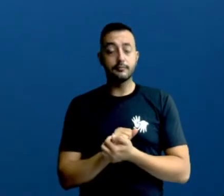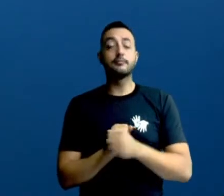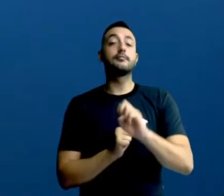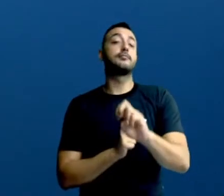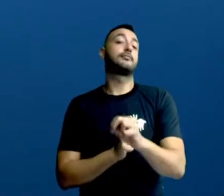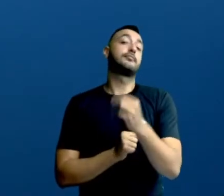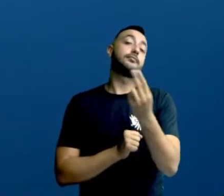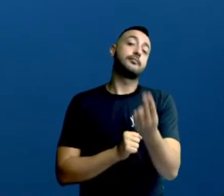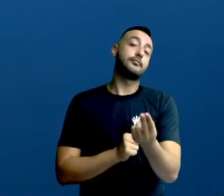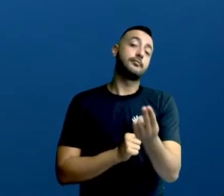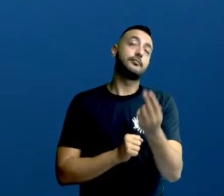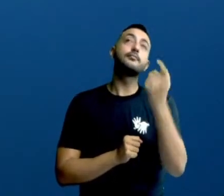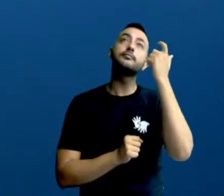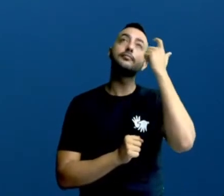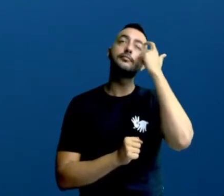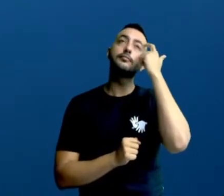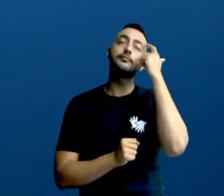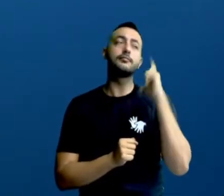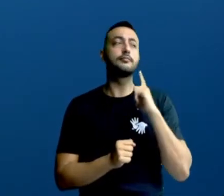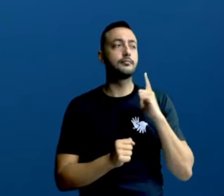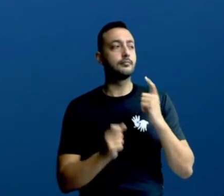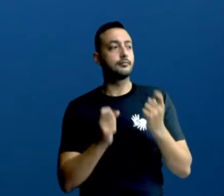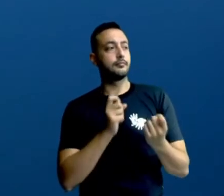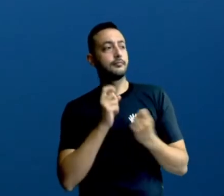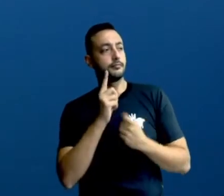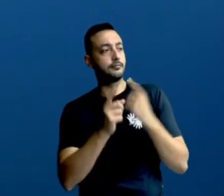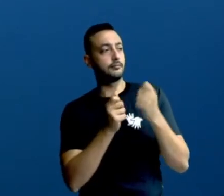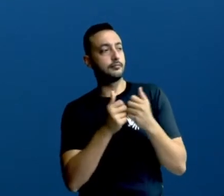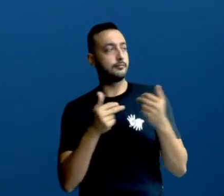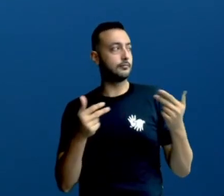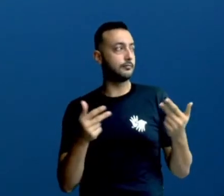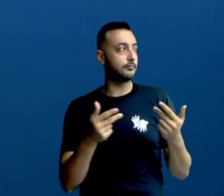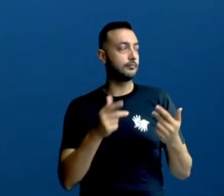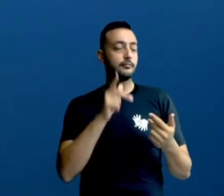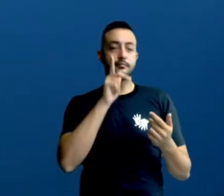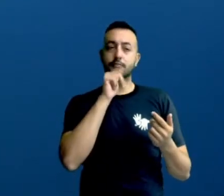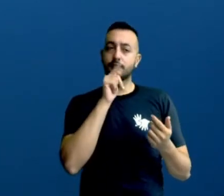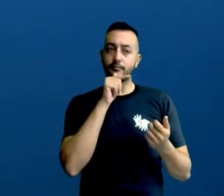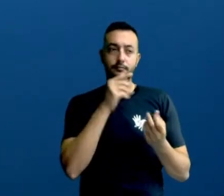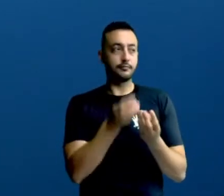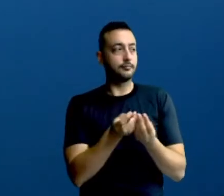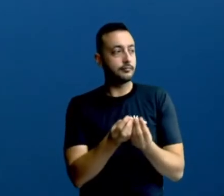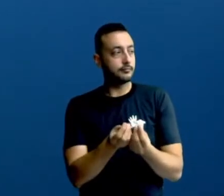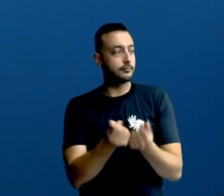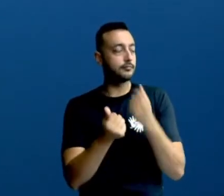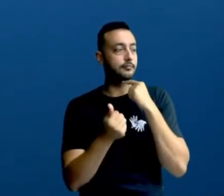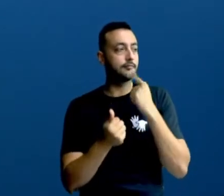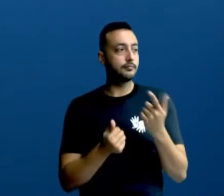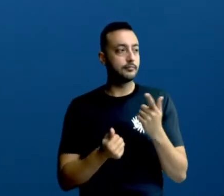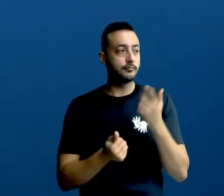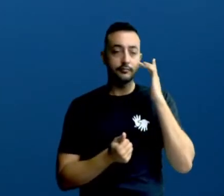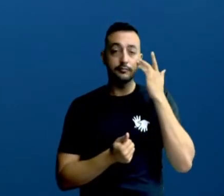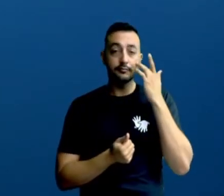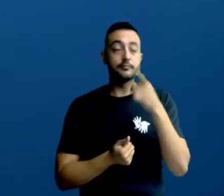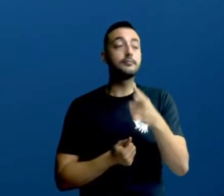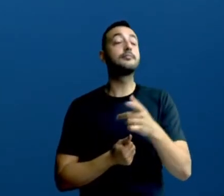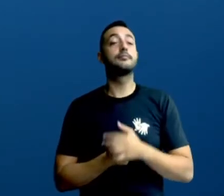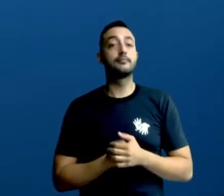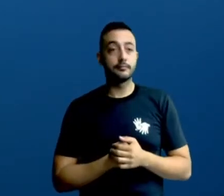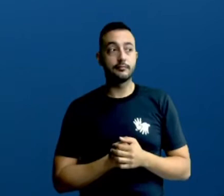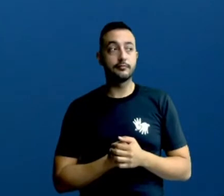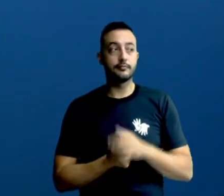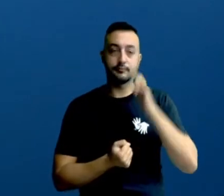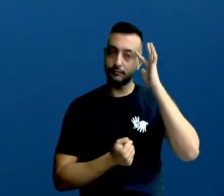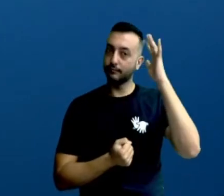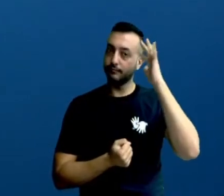Ou será que existe alguma substância ou uma substância que a água não consegue dissolver? E aí, o que é que vocês acham?